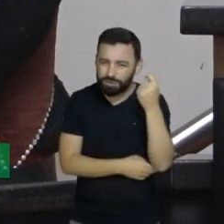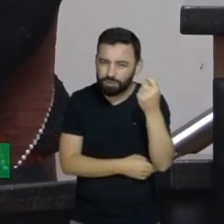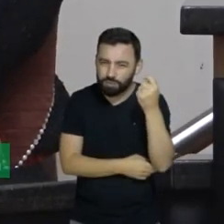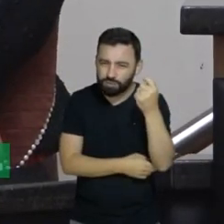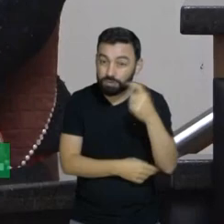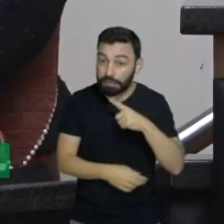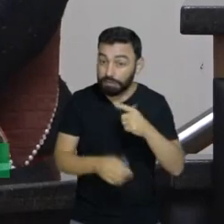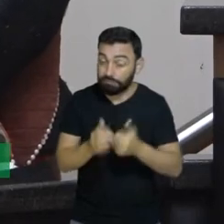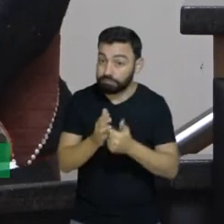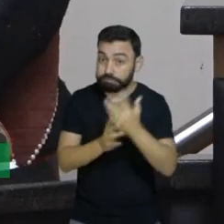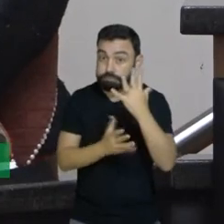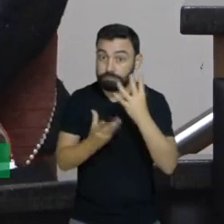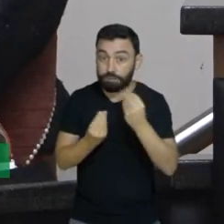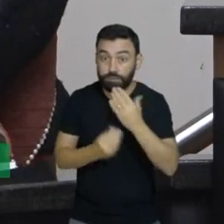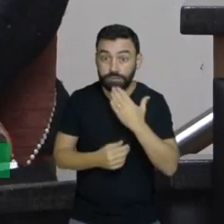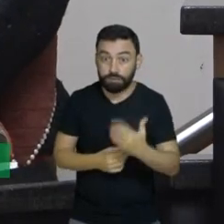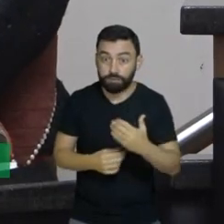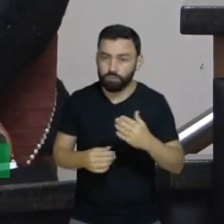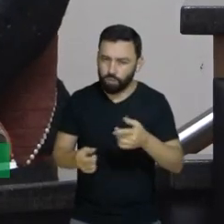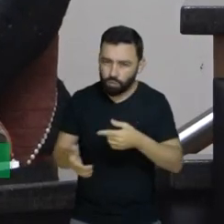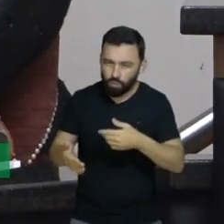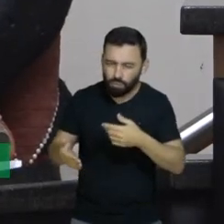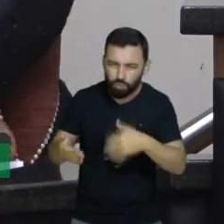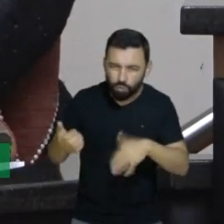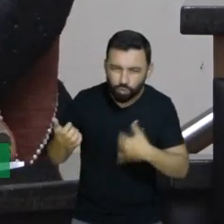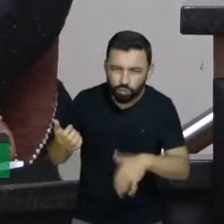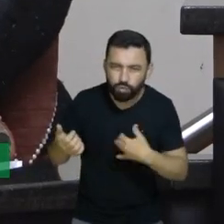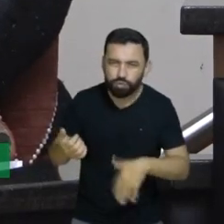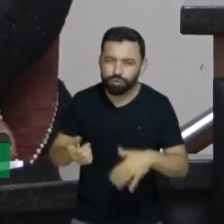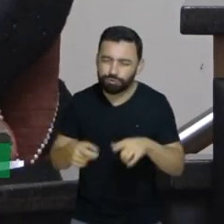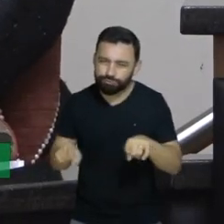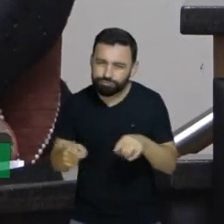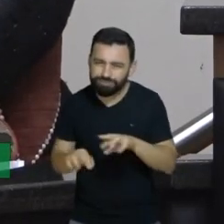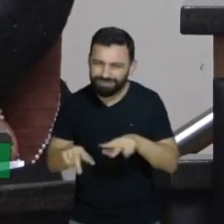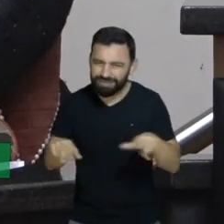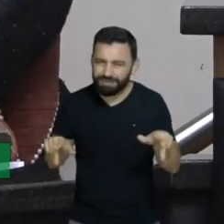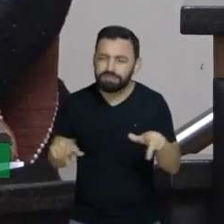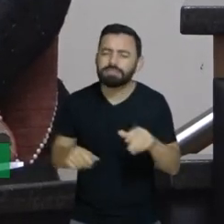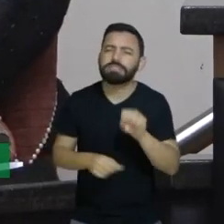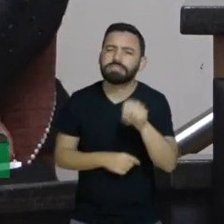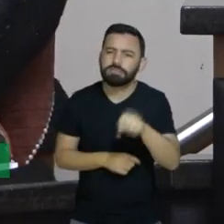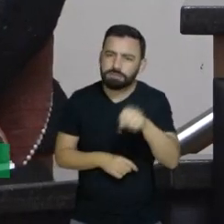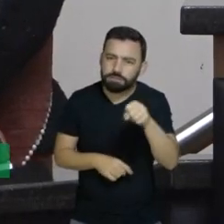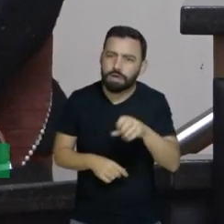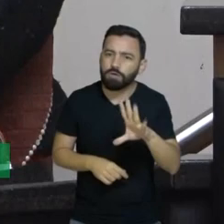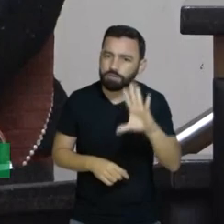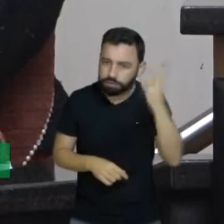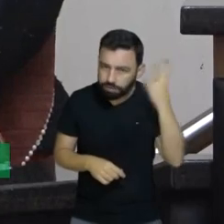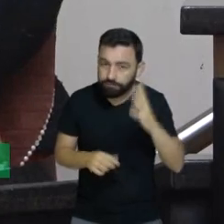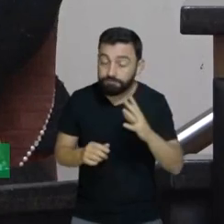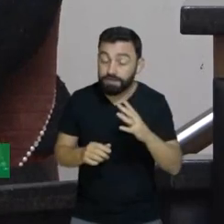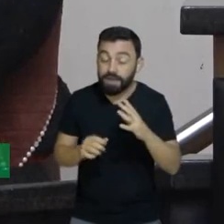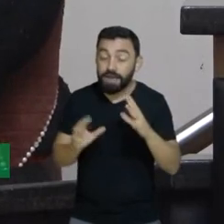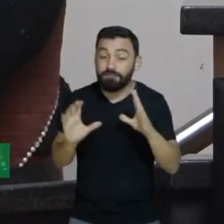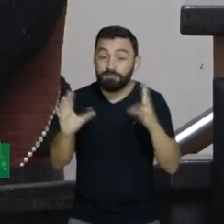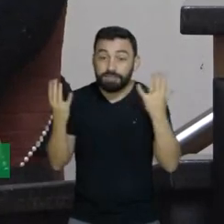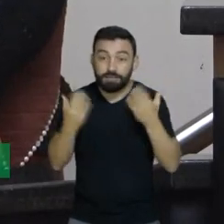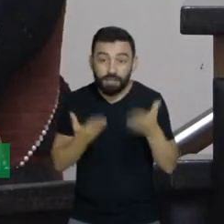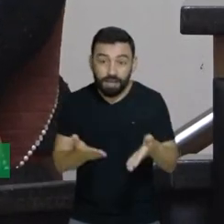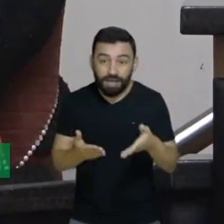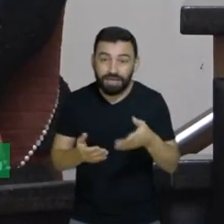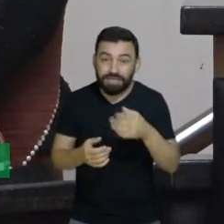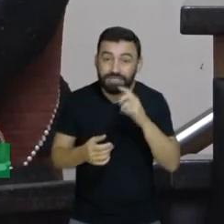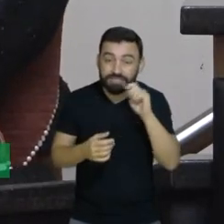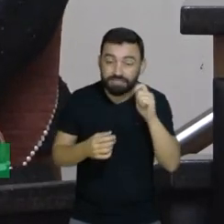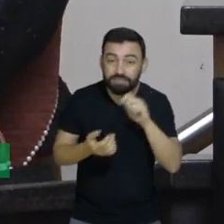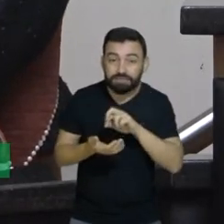inúmeros pedidos dos músicos, dos artistas do Rio Grande do Sul, para que sim, acontecesse a nossa festa e acontecesse essa pecada da canção